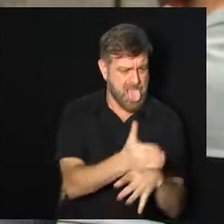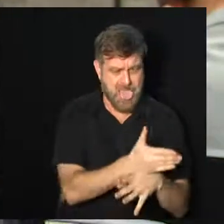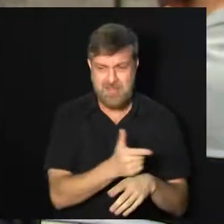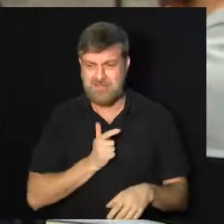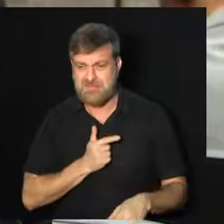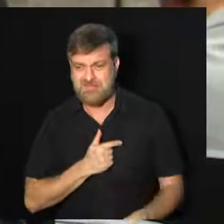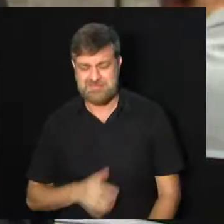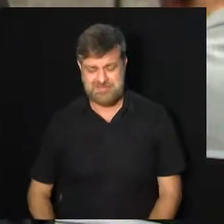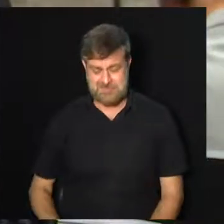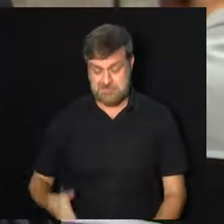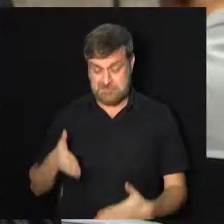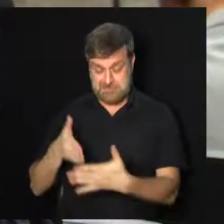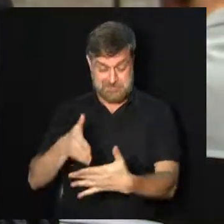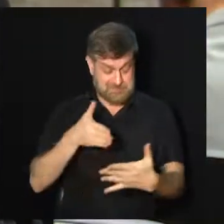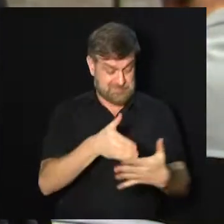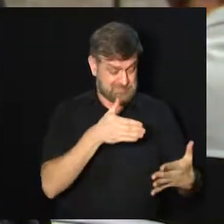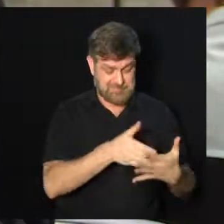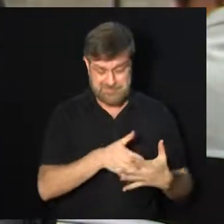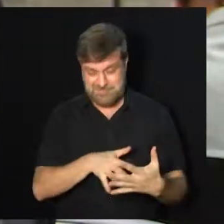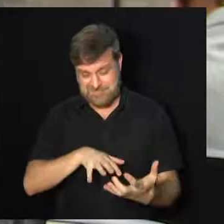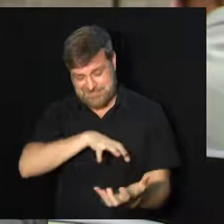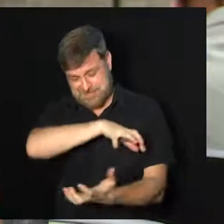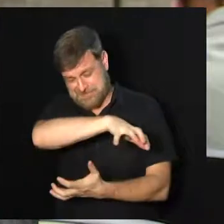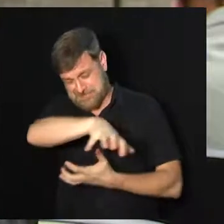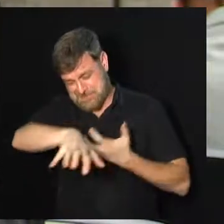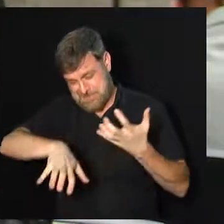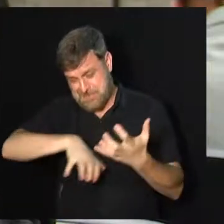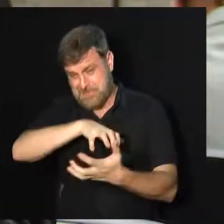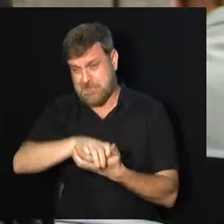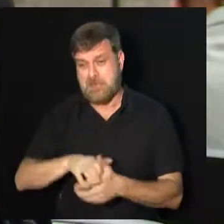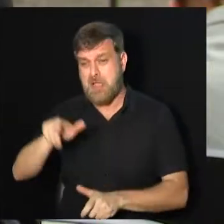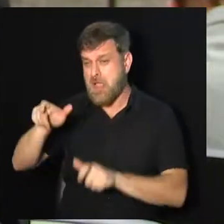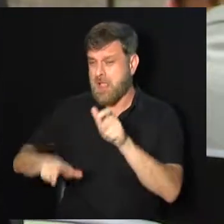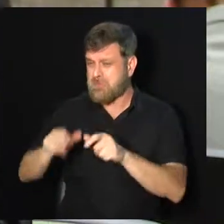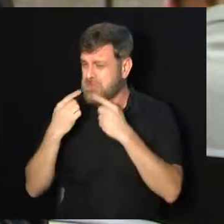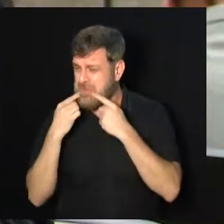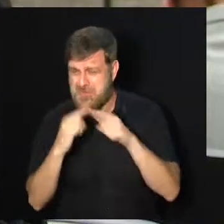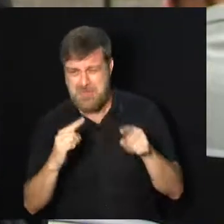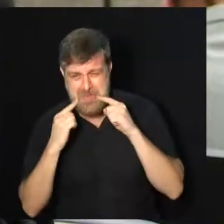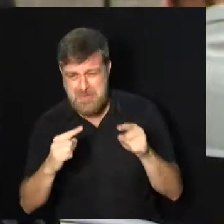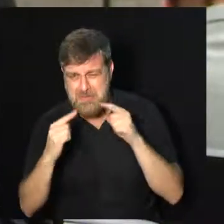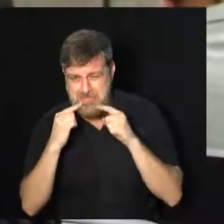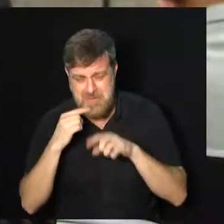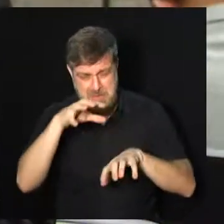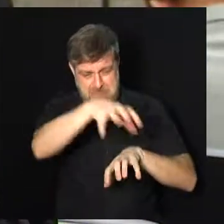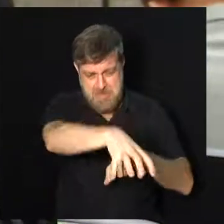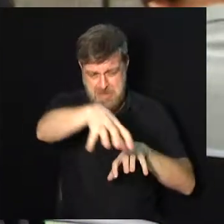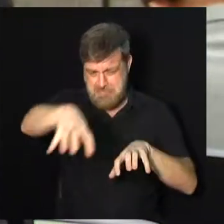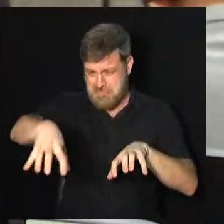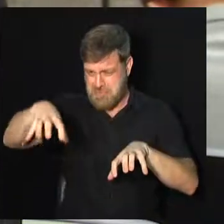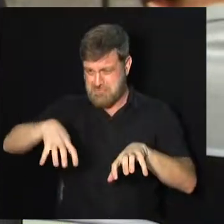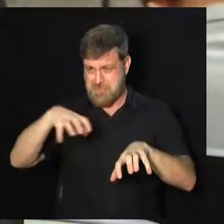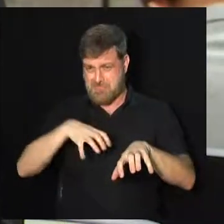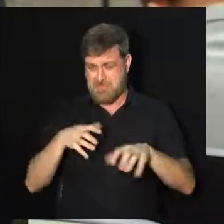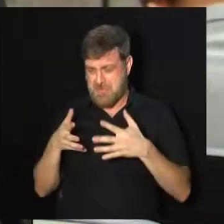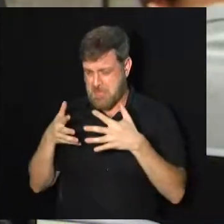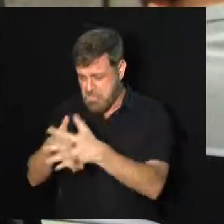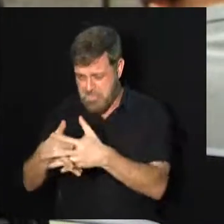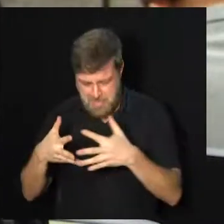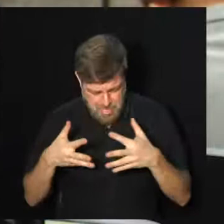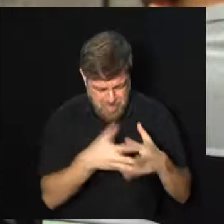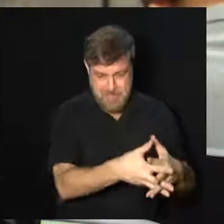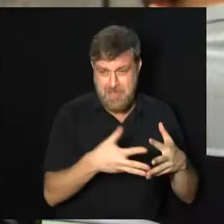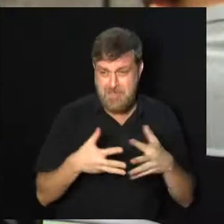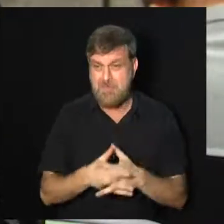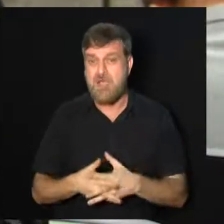a cidade, né, trazendo transtorno para vários moradores e várias regiões. A mais recente